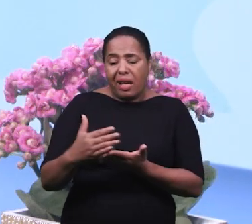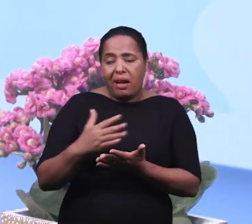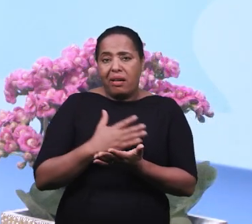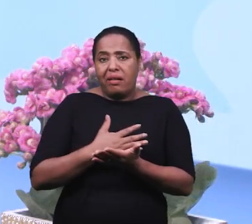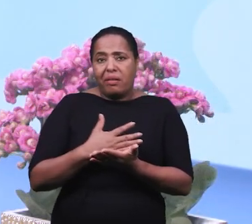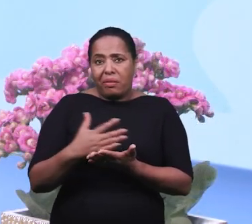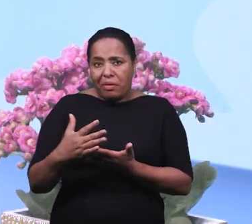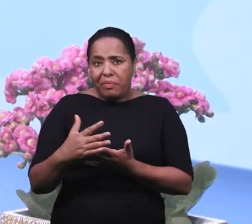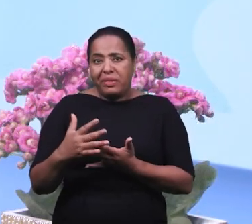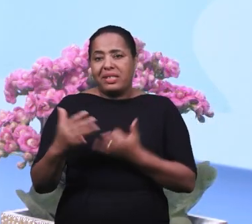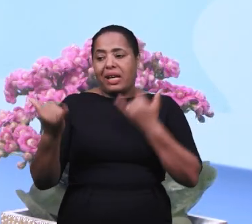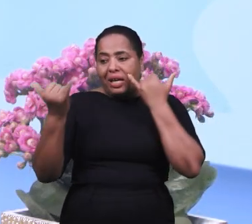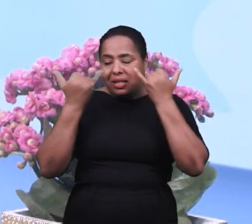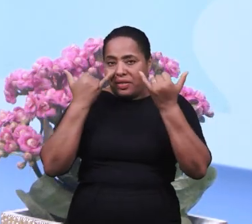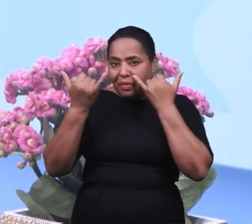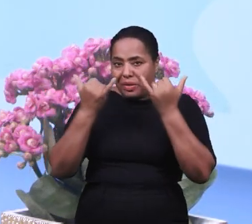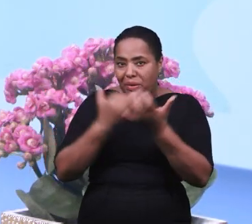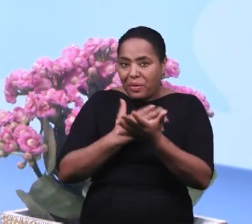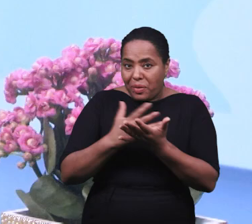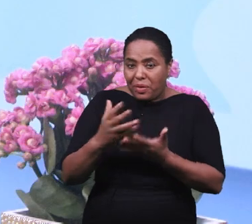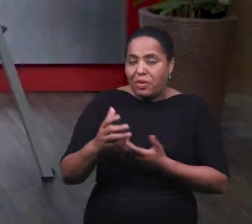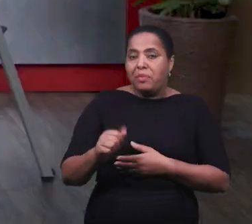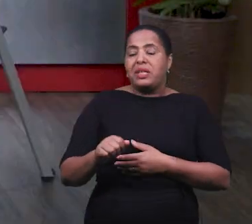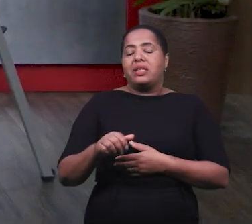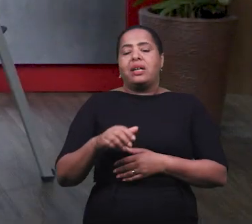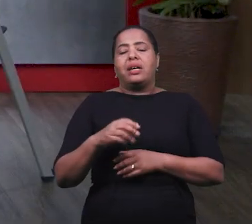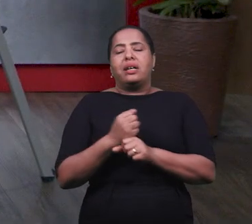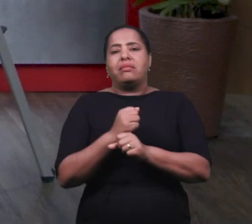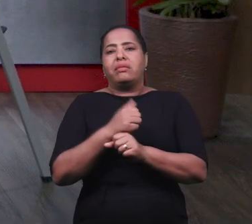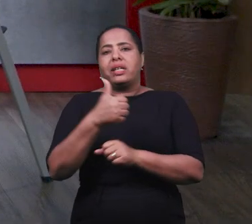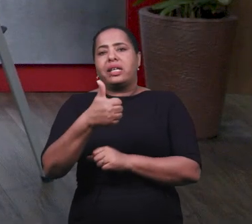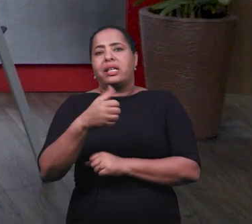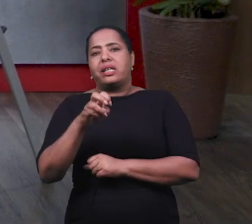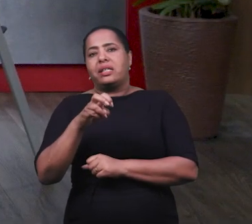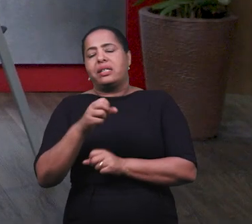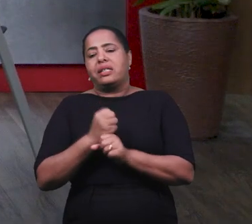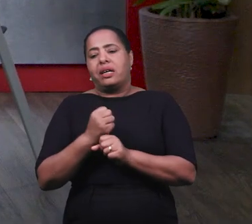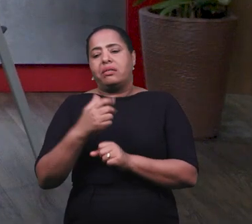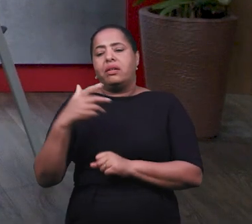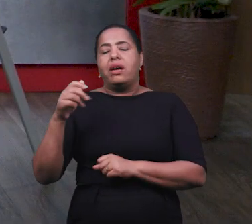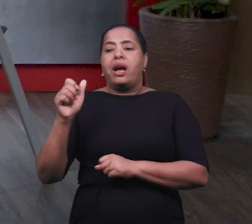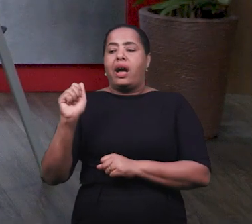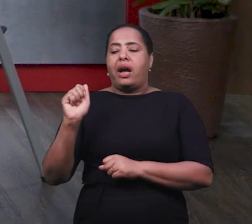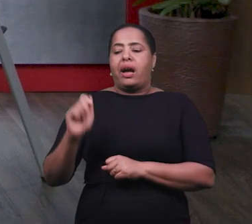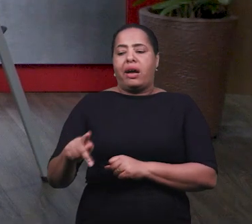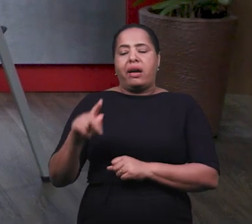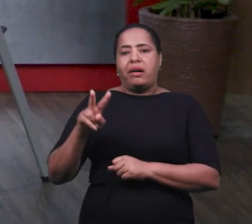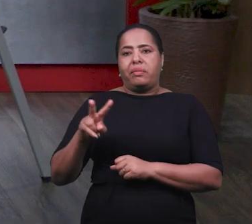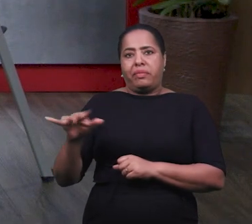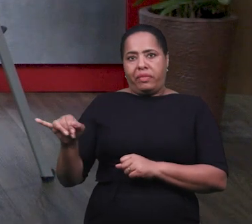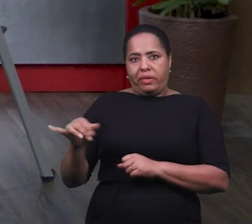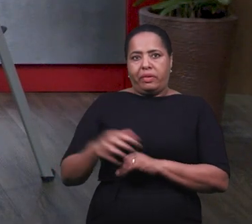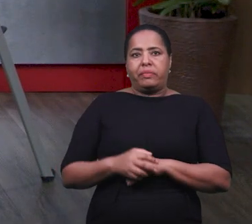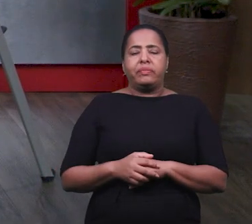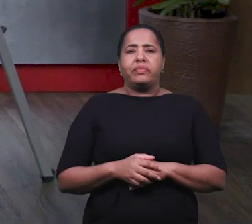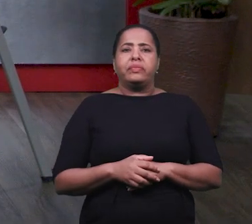ela tiver essa informação, e aí contribuiu 15 anos, ela vai se aposentar. Agora vamos pensar numa outra situação. Ela era costureira,